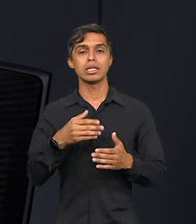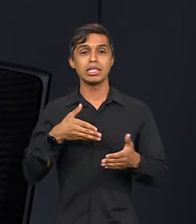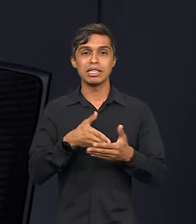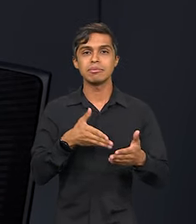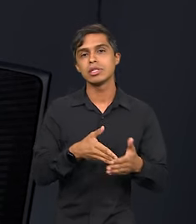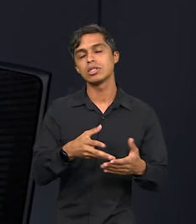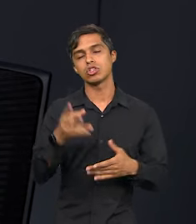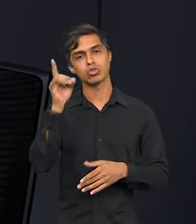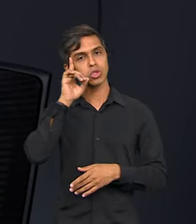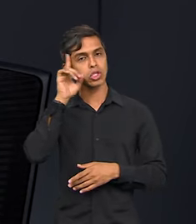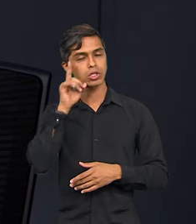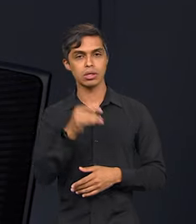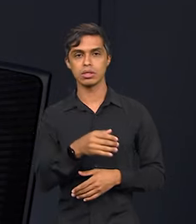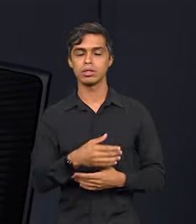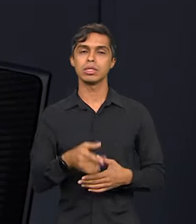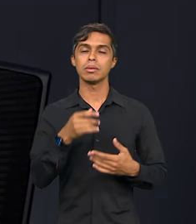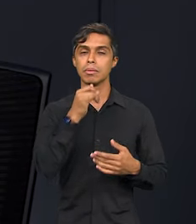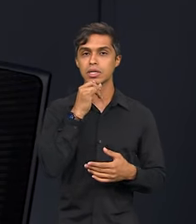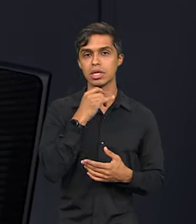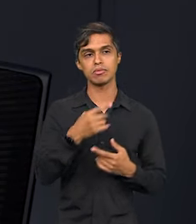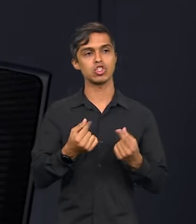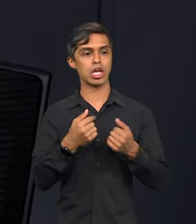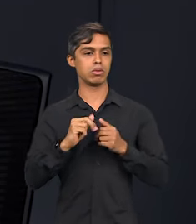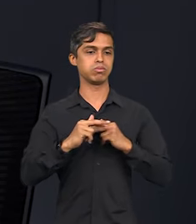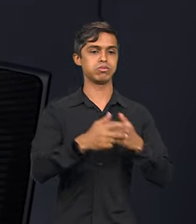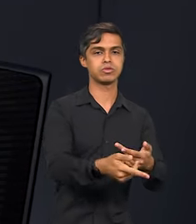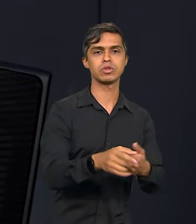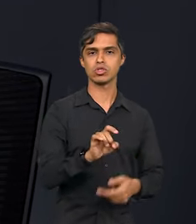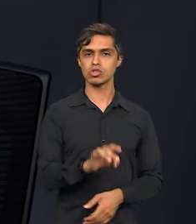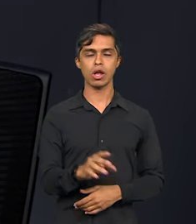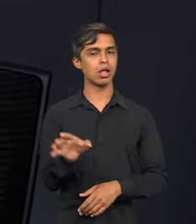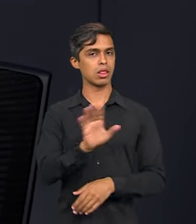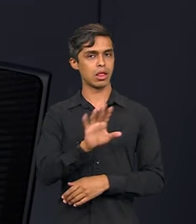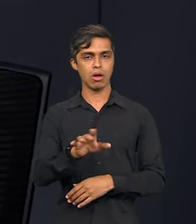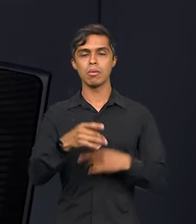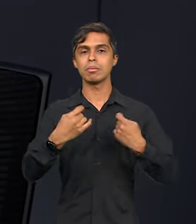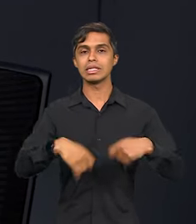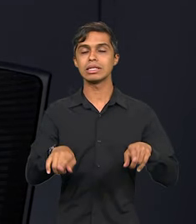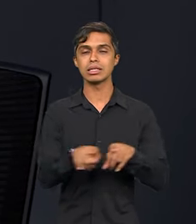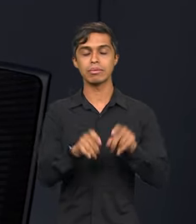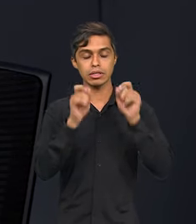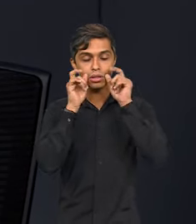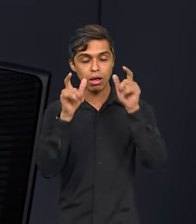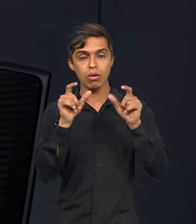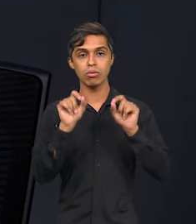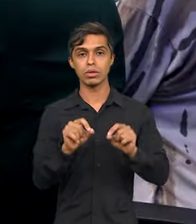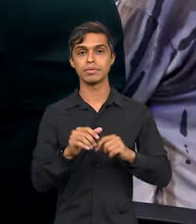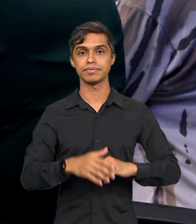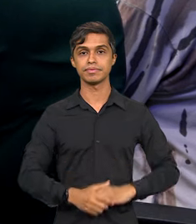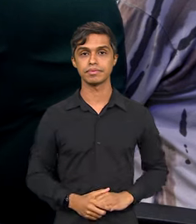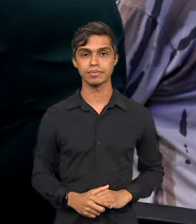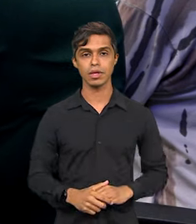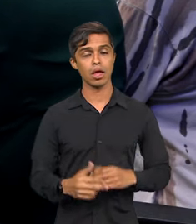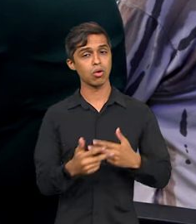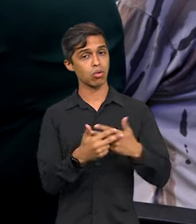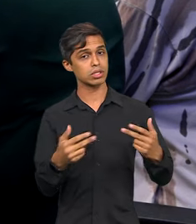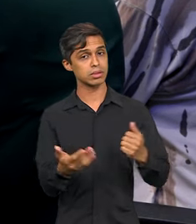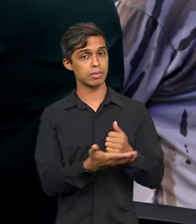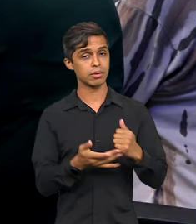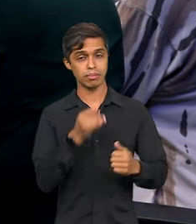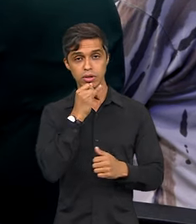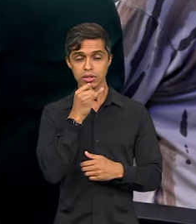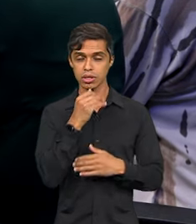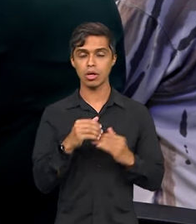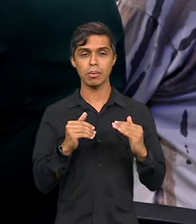dia não basta combater a pobreza transferindo renda a gente precisa Estar atento eh a ao acesso a coisas básicas como